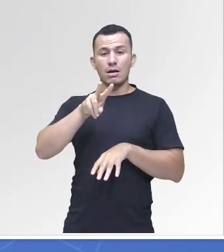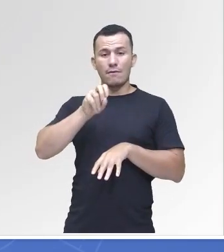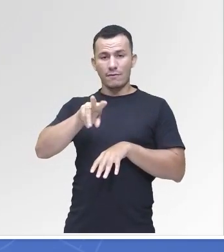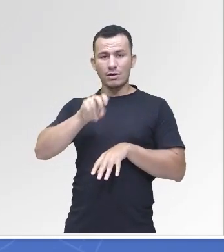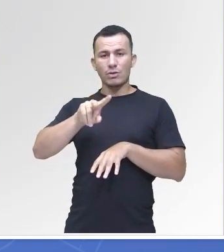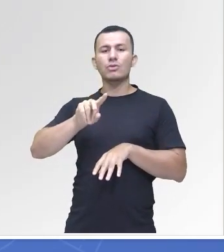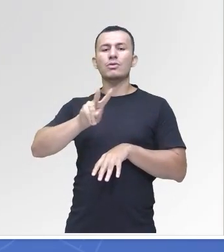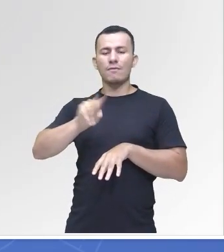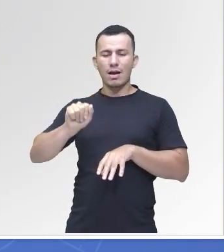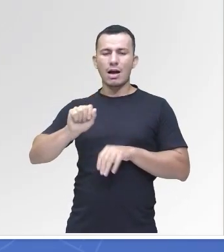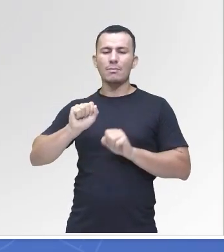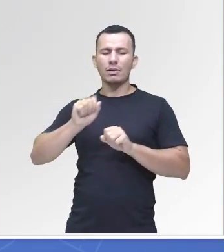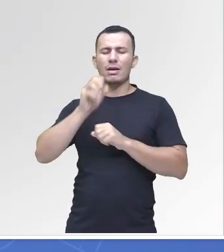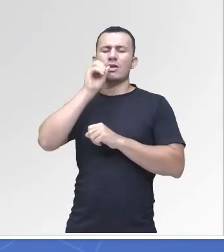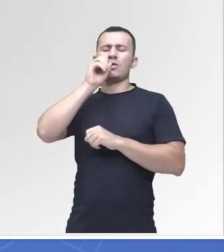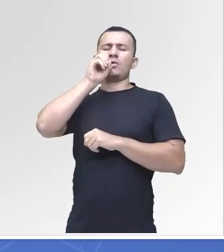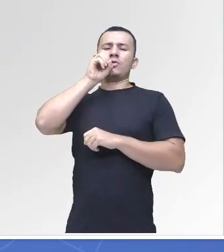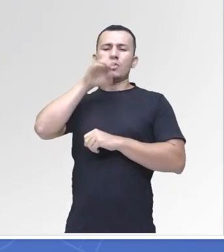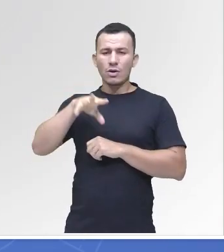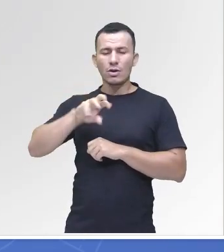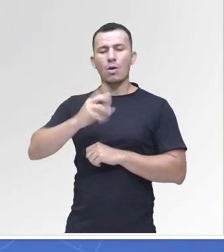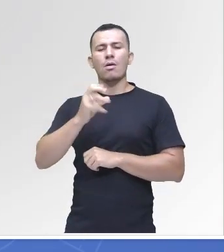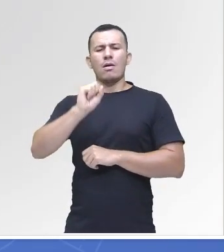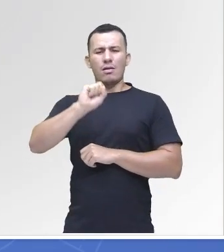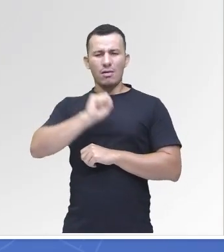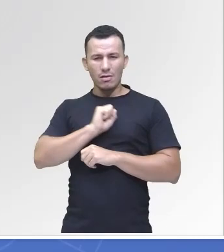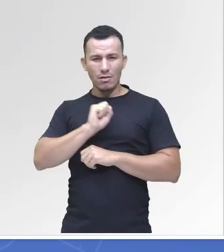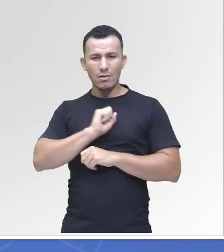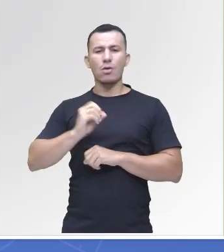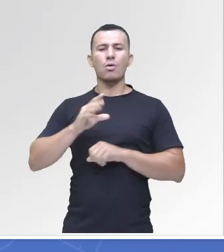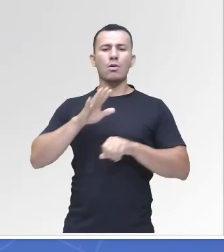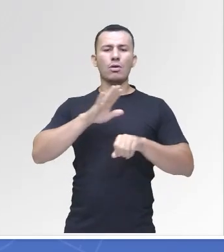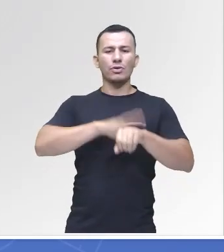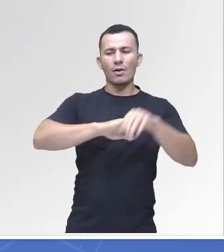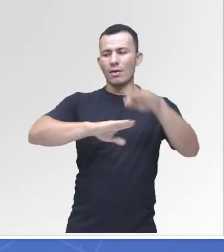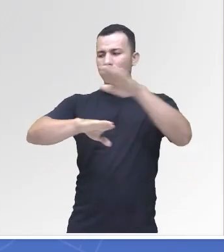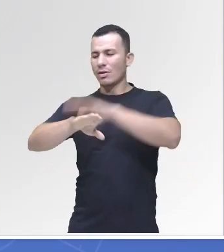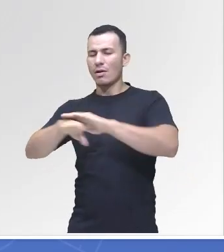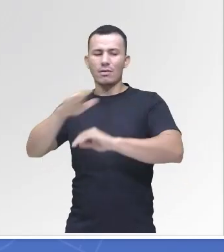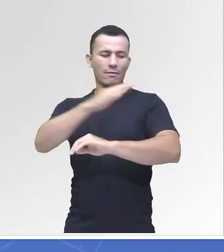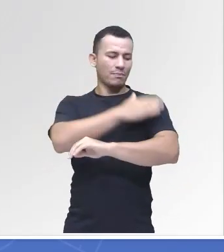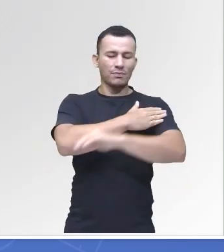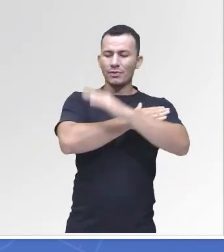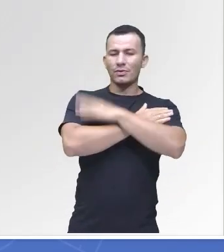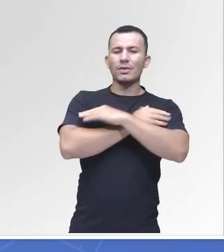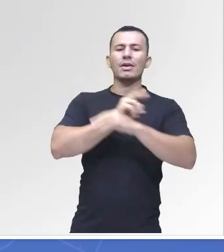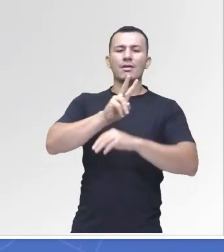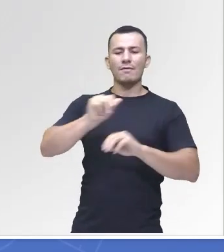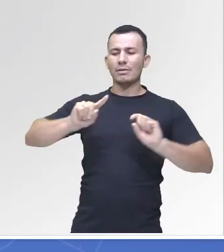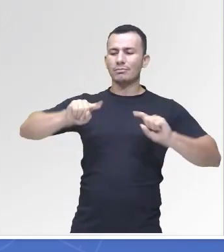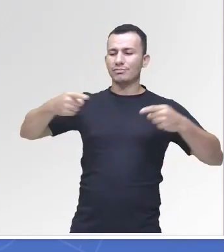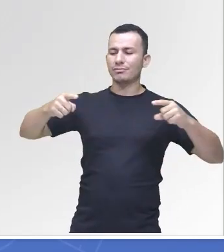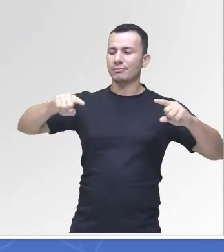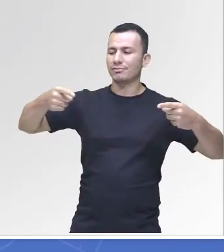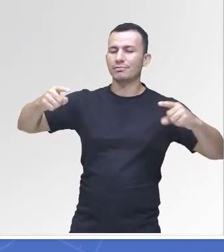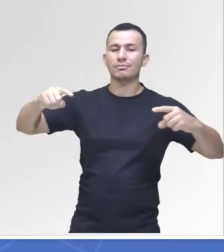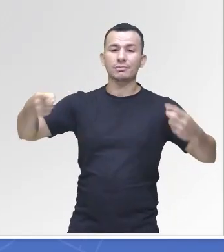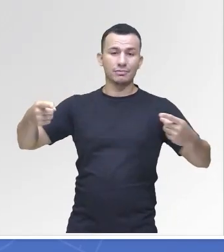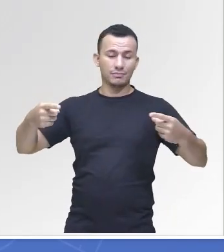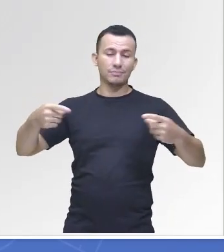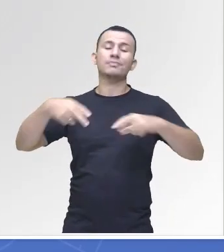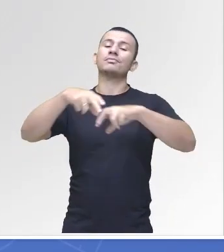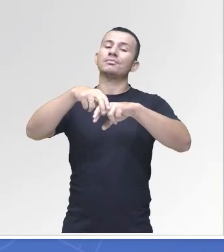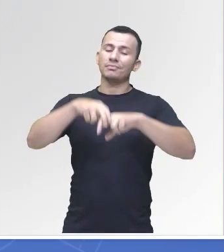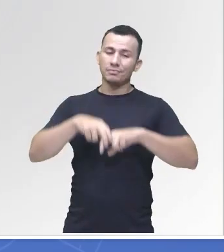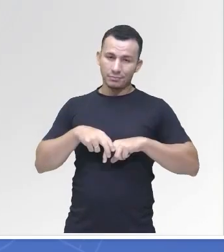aí. E aí, quando ela espirra, quando ela tosse ou quando ela toca em algo, ela vai acabar contaminando esse ambiente. Por isso